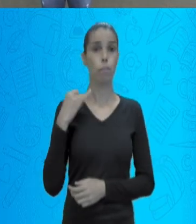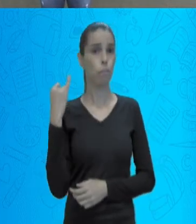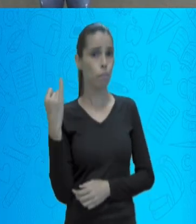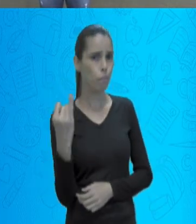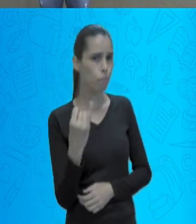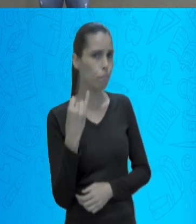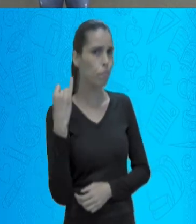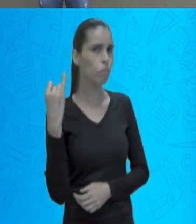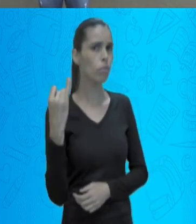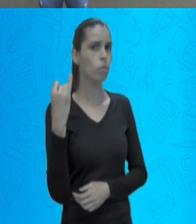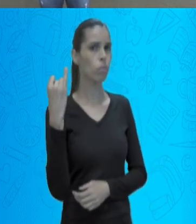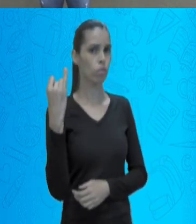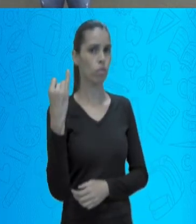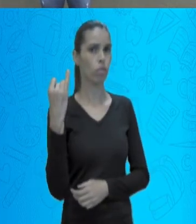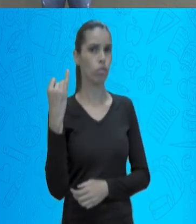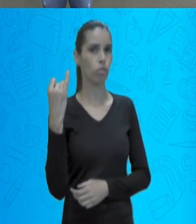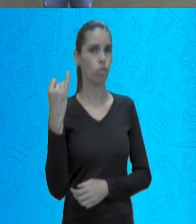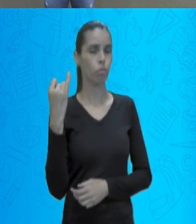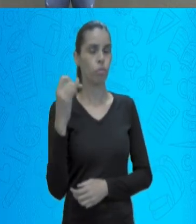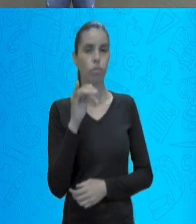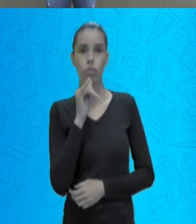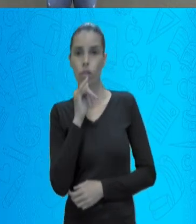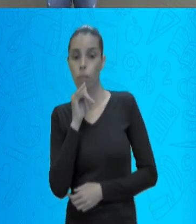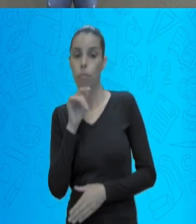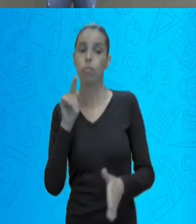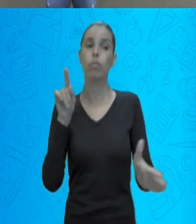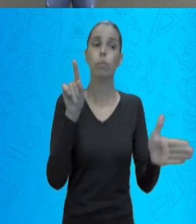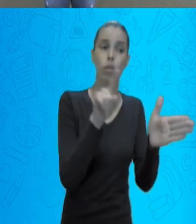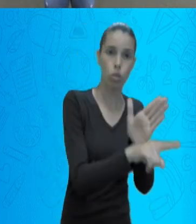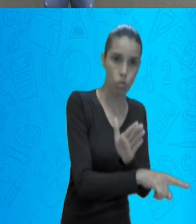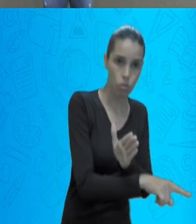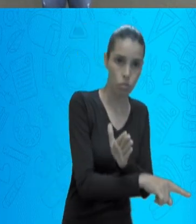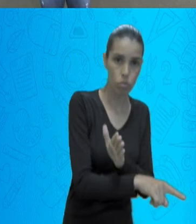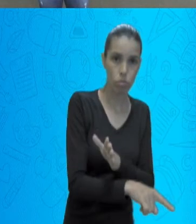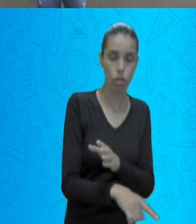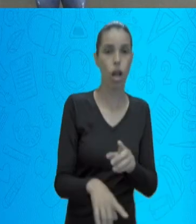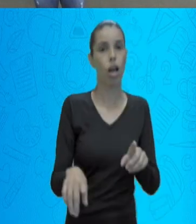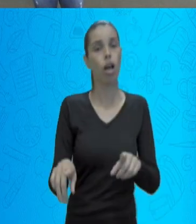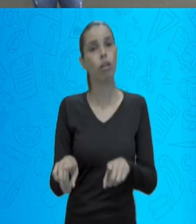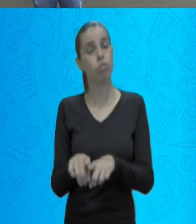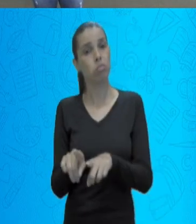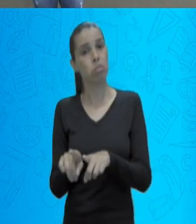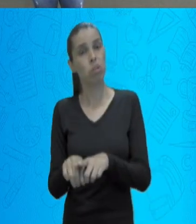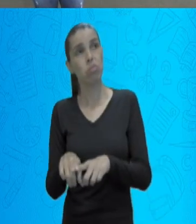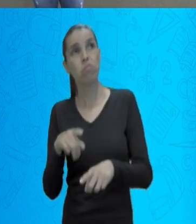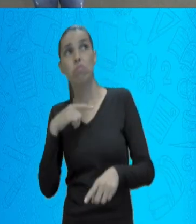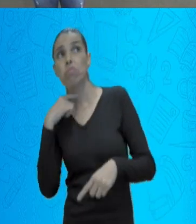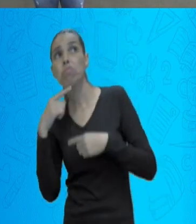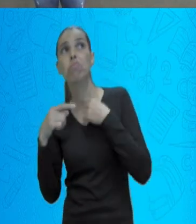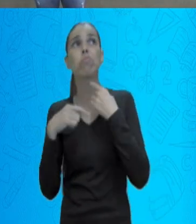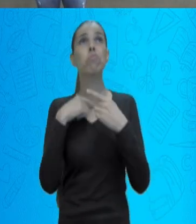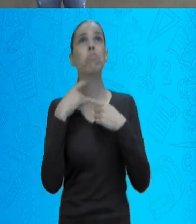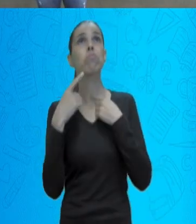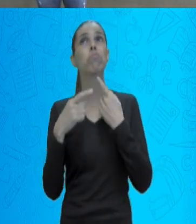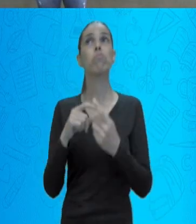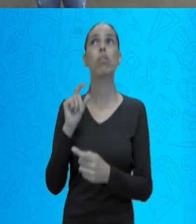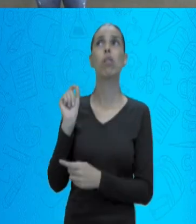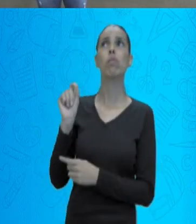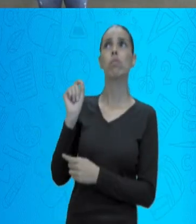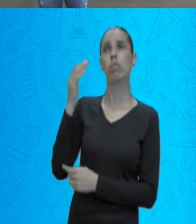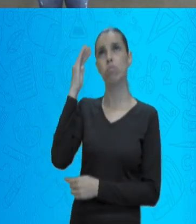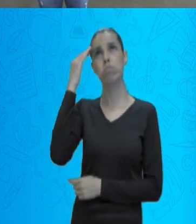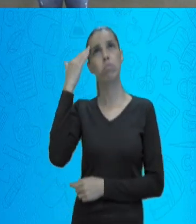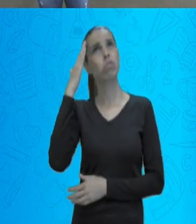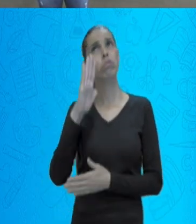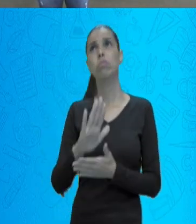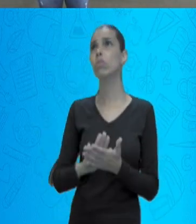que ou fazer uma pergunta para alguma pessoa ou ficar na dúvida. Fiquei na dúvida, não entendi. Uai, o quê? O que isso